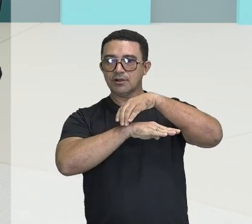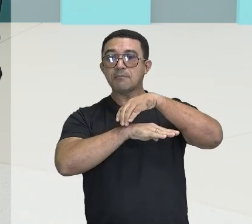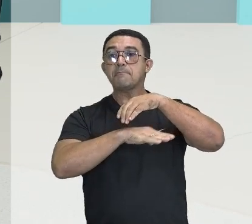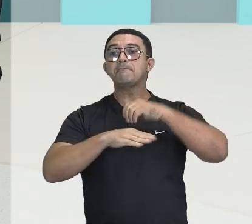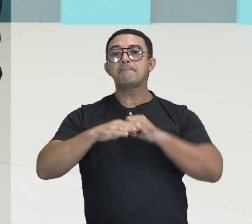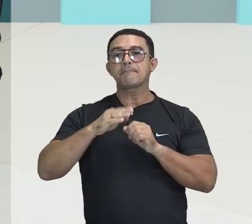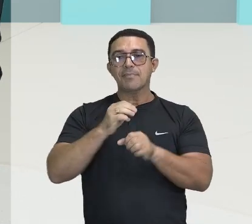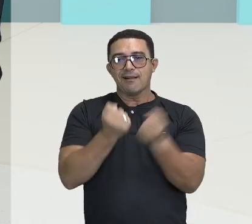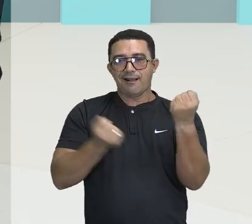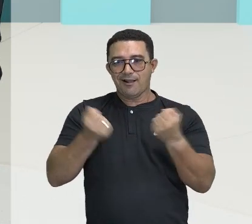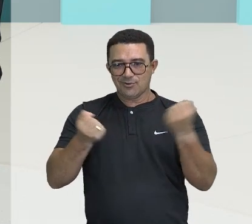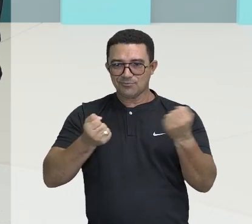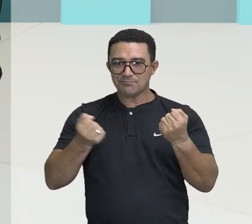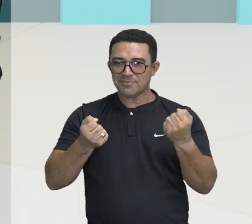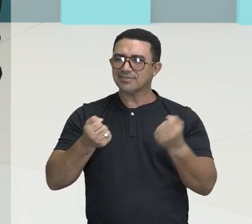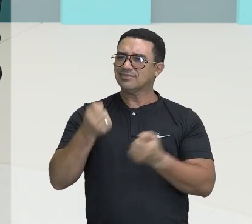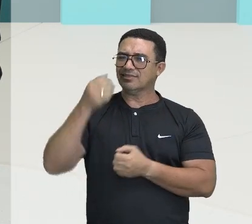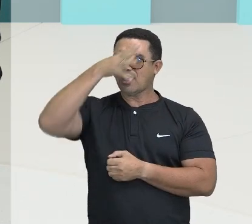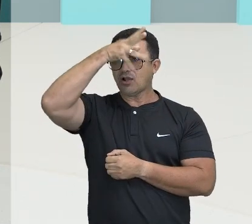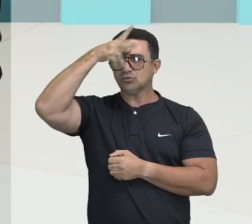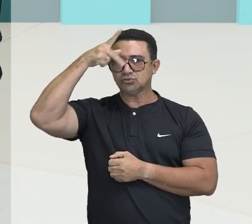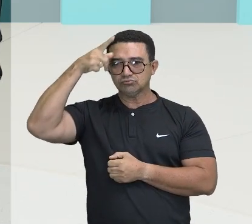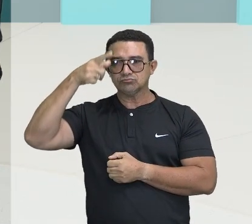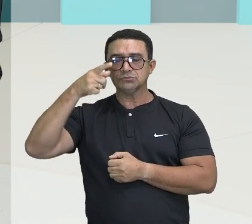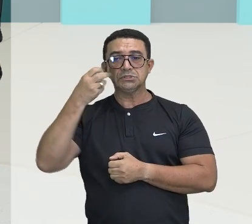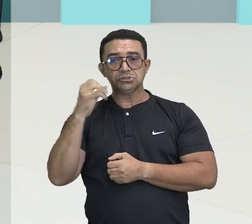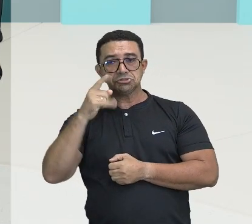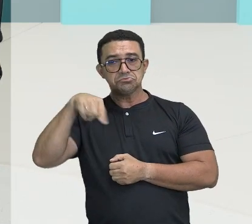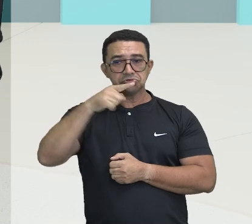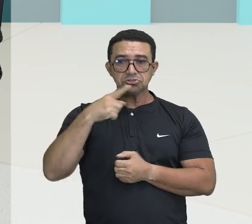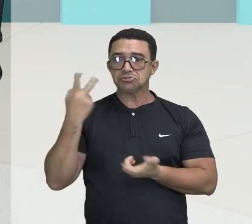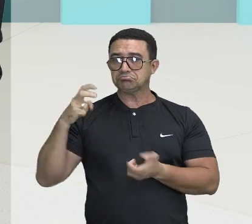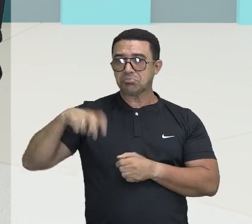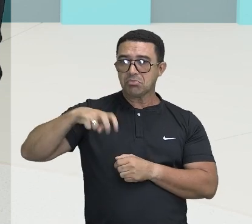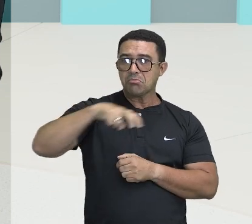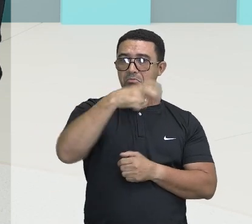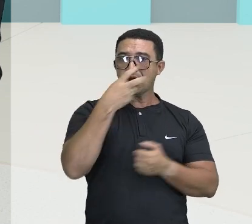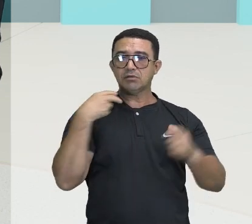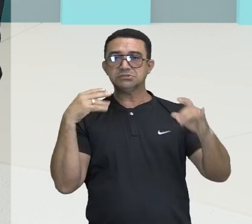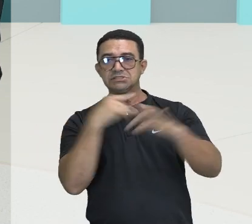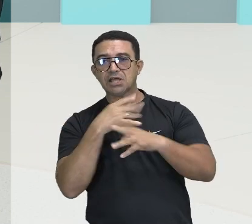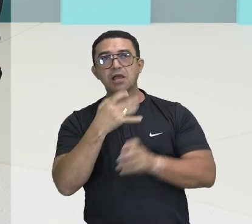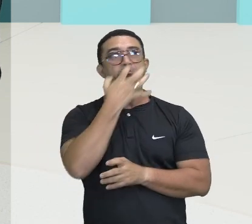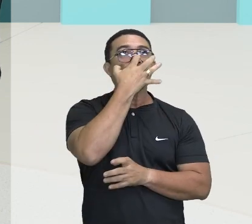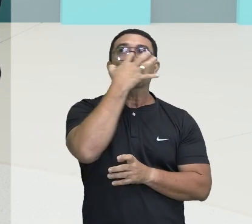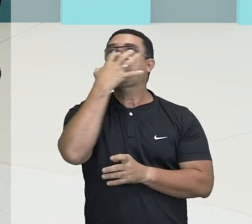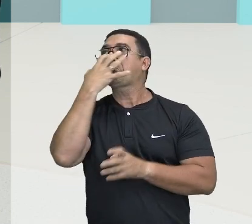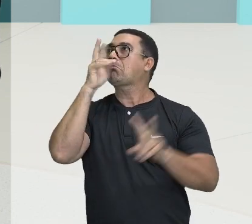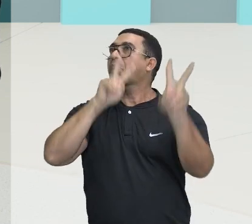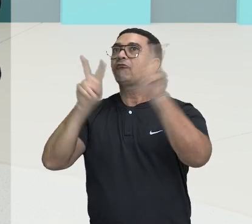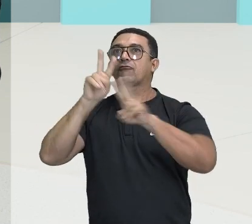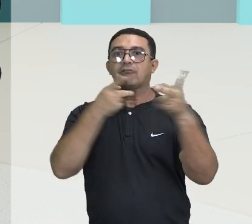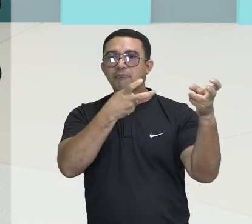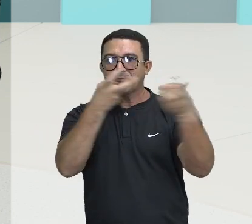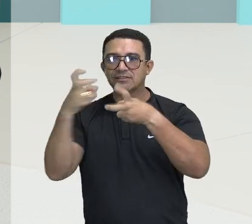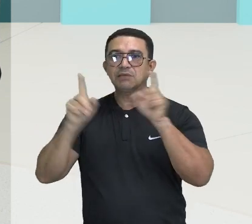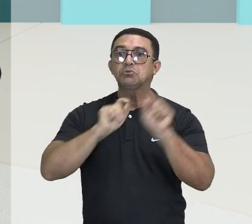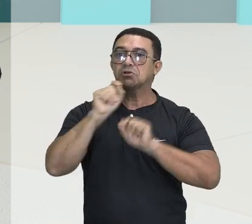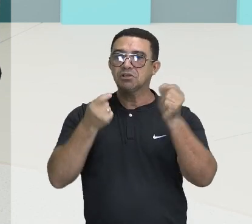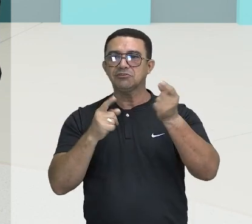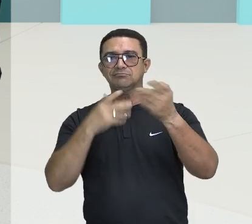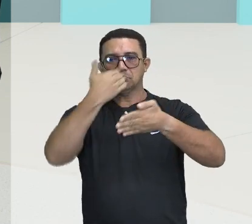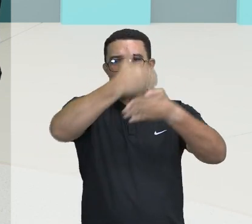Manaus. Então, se vocês tiverem a oportunidade de andar nas ruas das grandes cidades, vocês vão verificar vários grafites, tanto